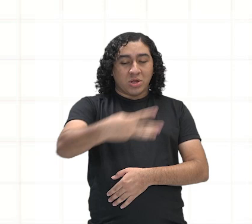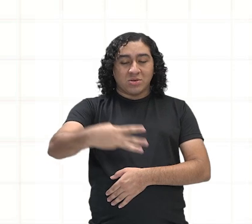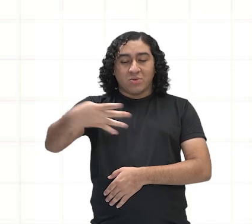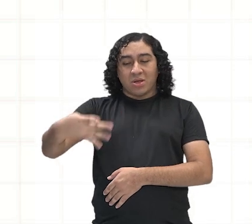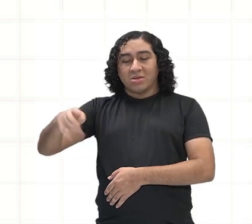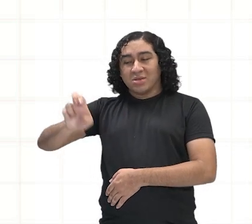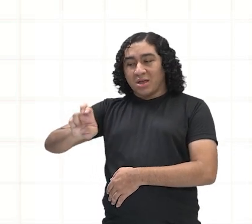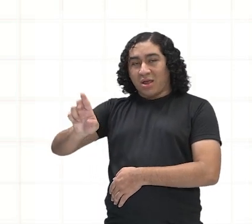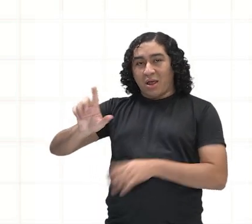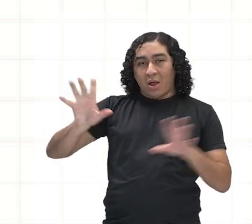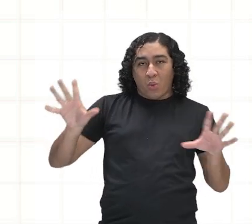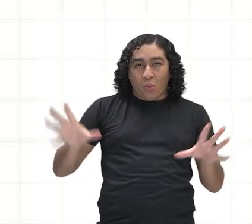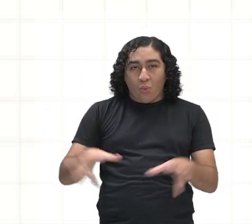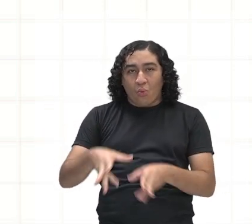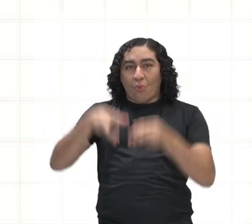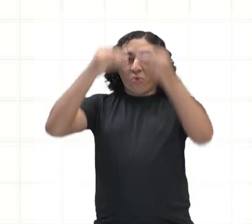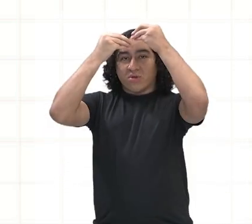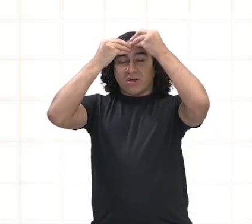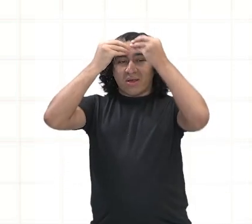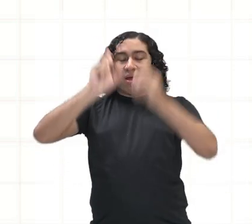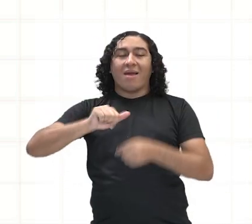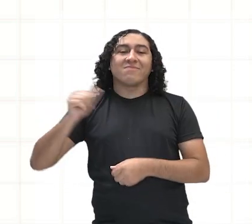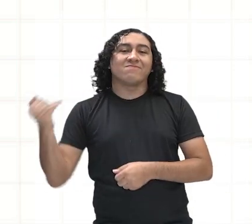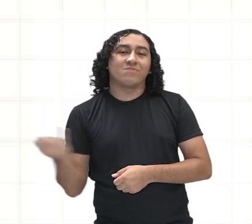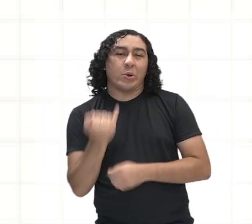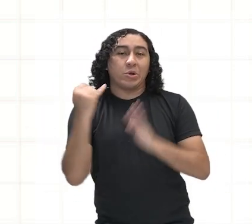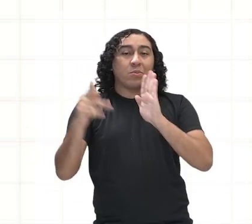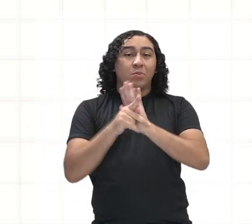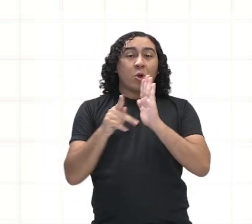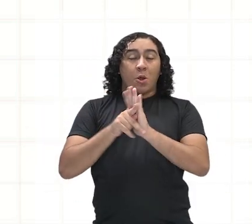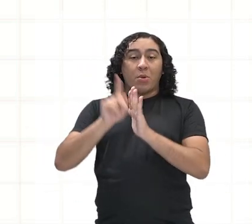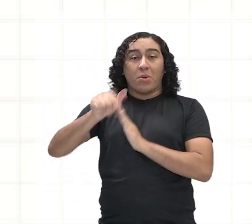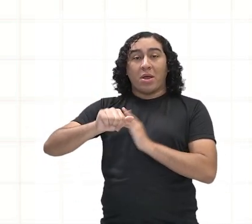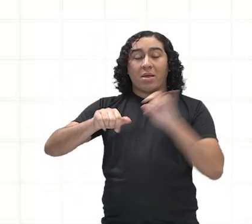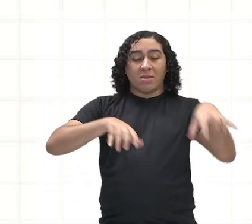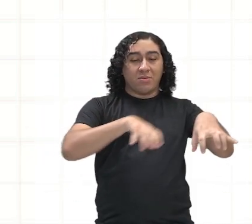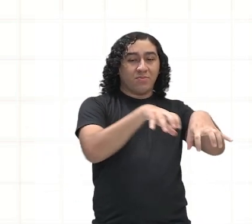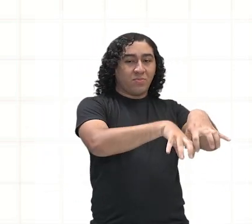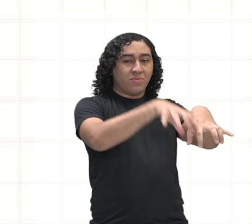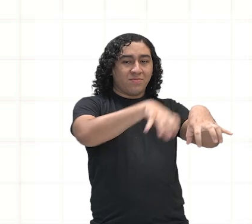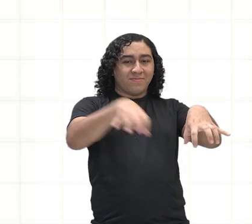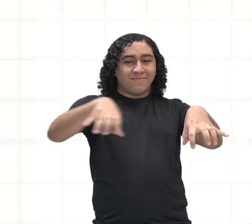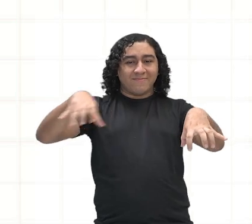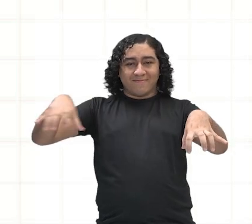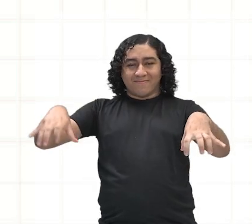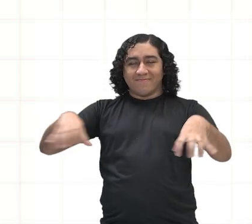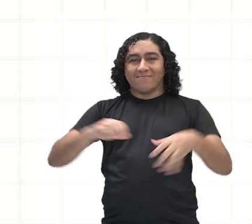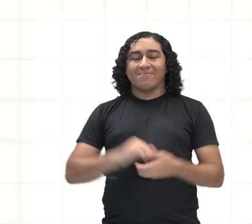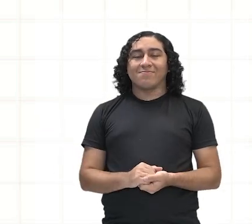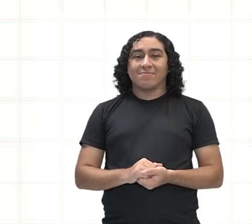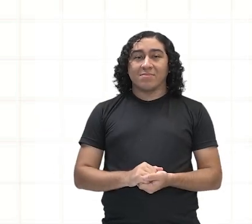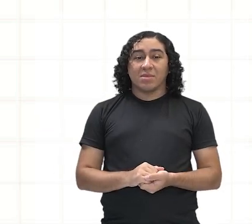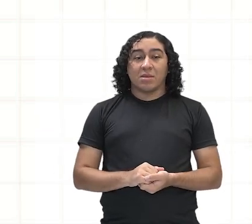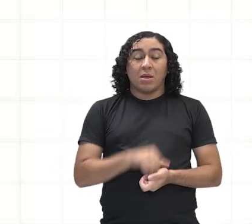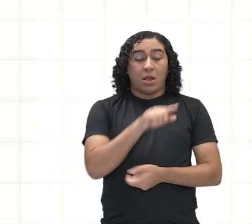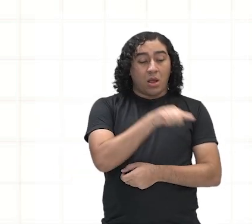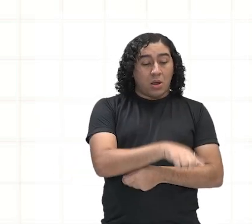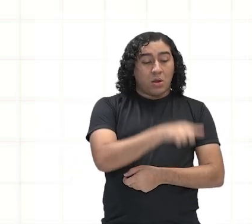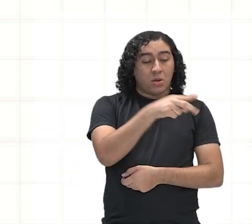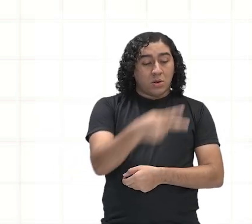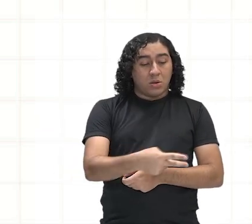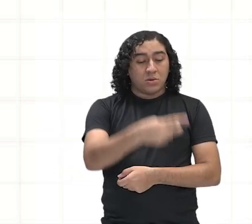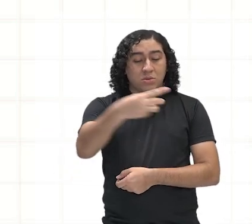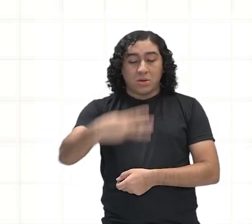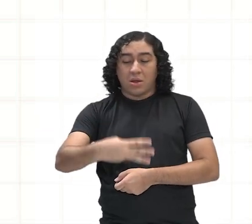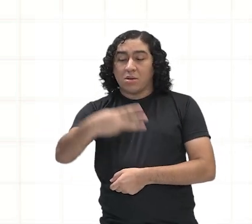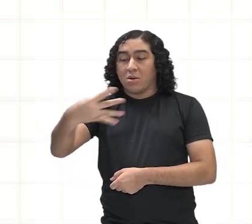vossas cabecinhas, a importância, então, dessa divisão. É exatamente essa divisão, então,